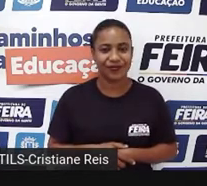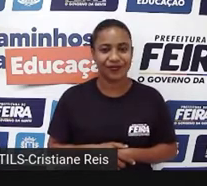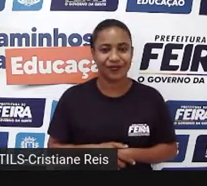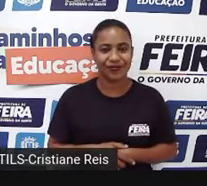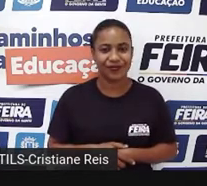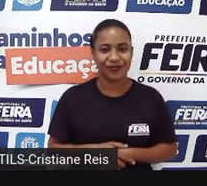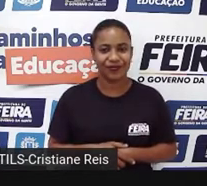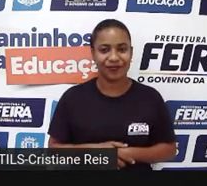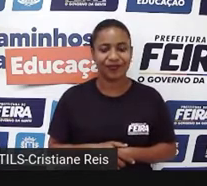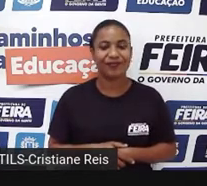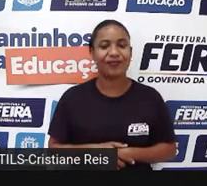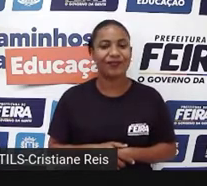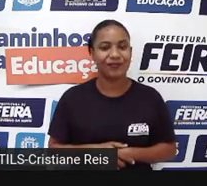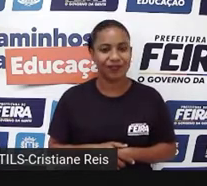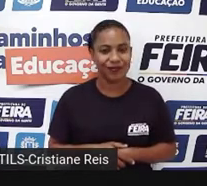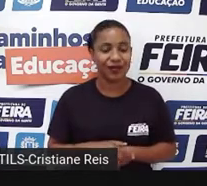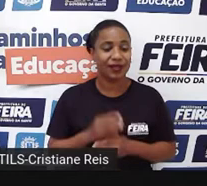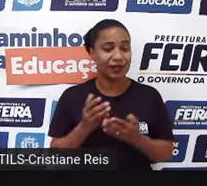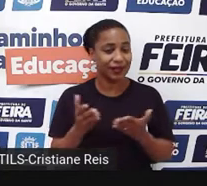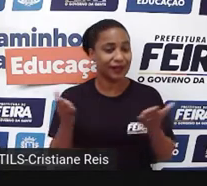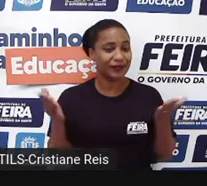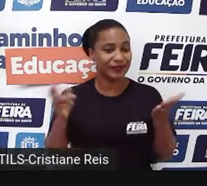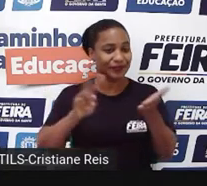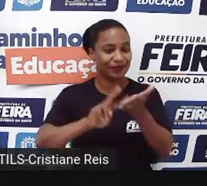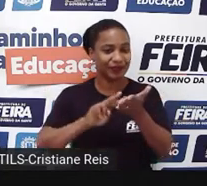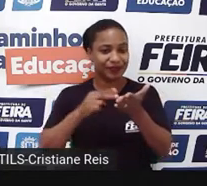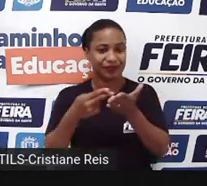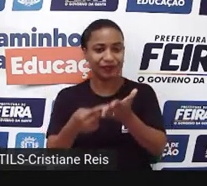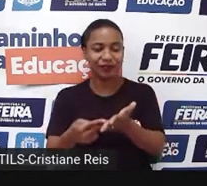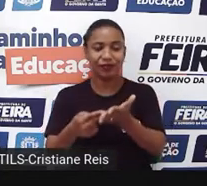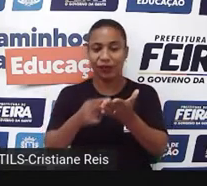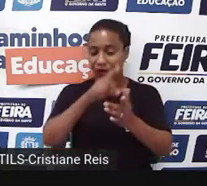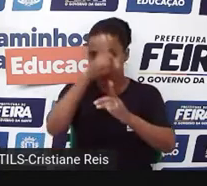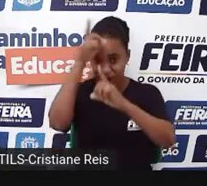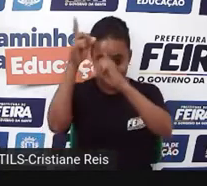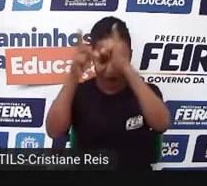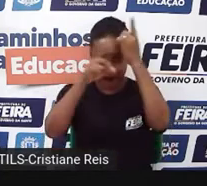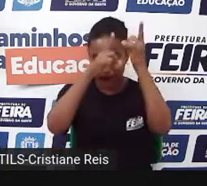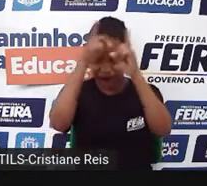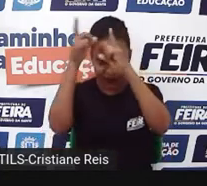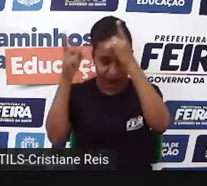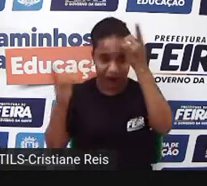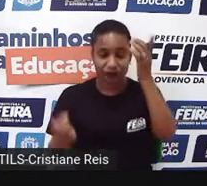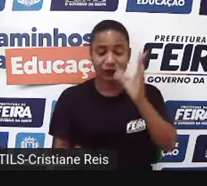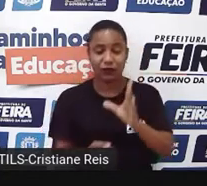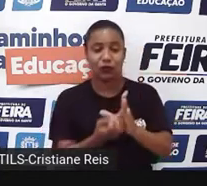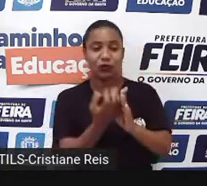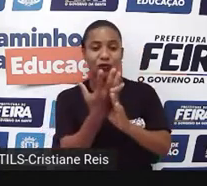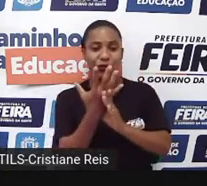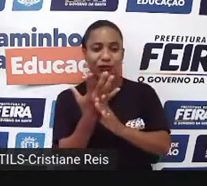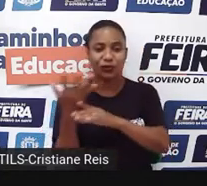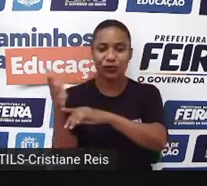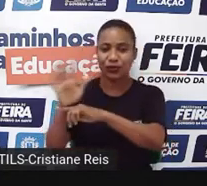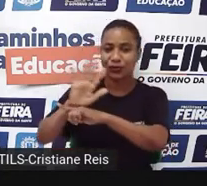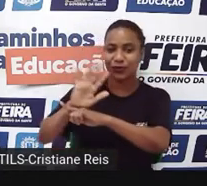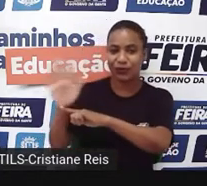of cinema. Então, as invenções que contribuíram para a origem, para o nascimento do